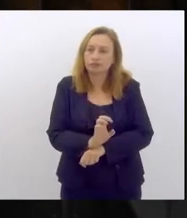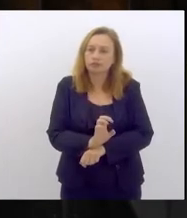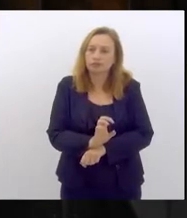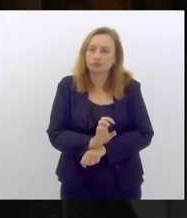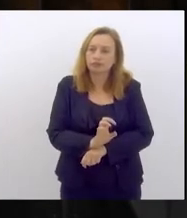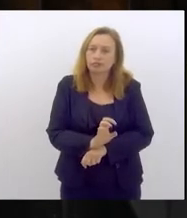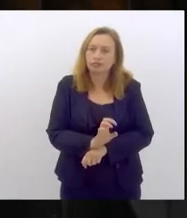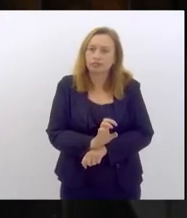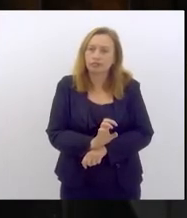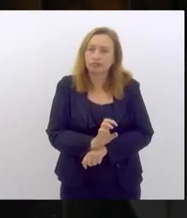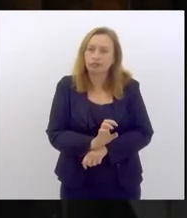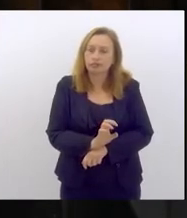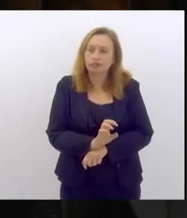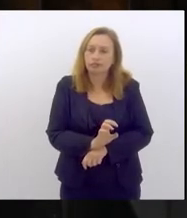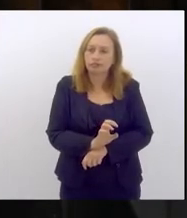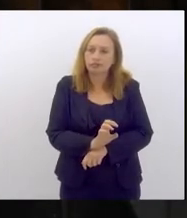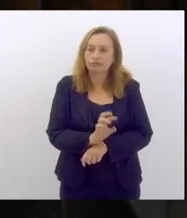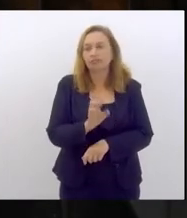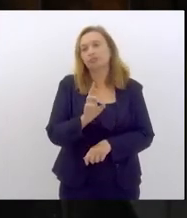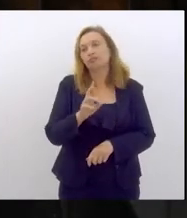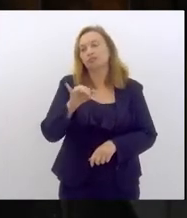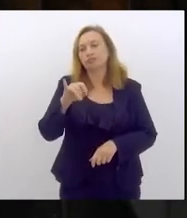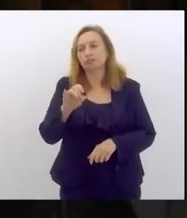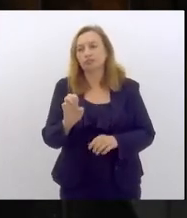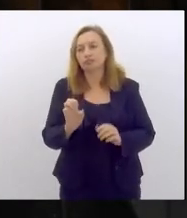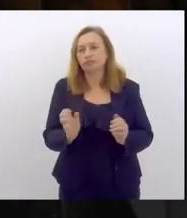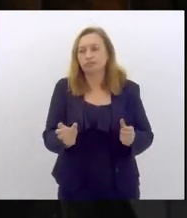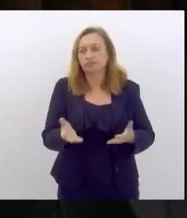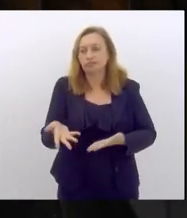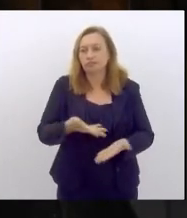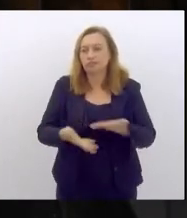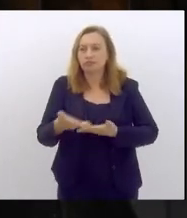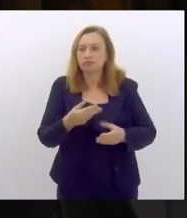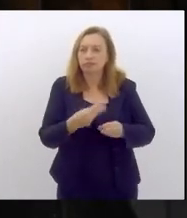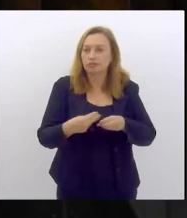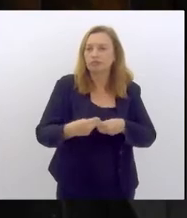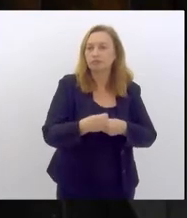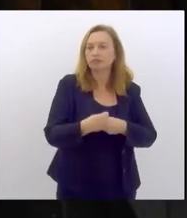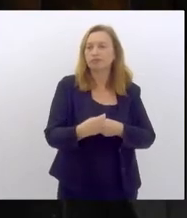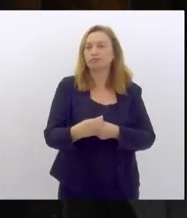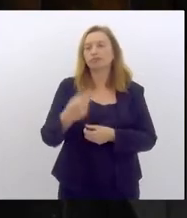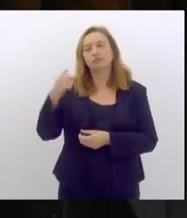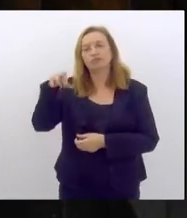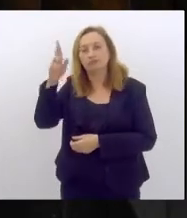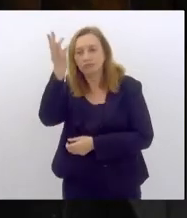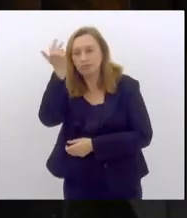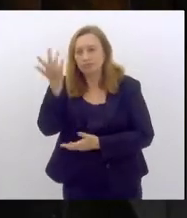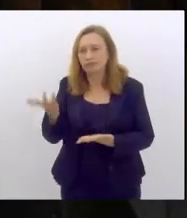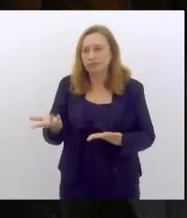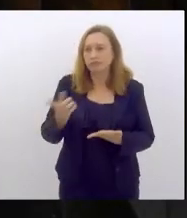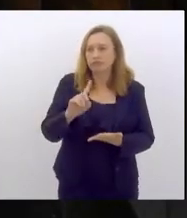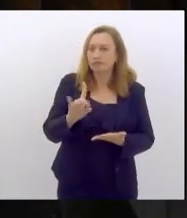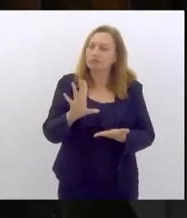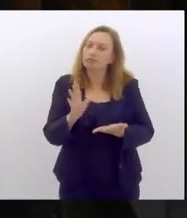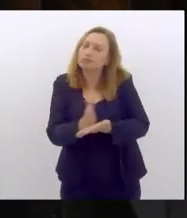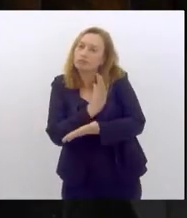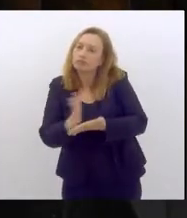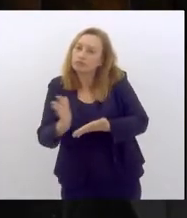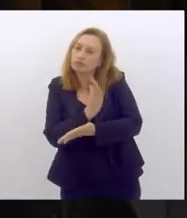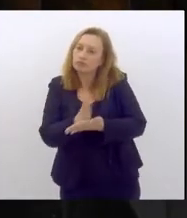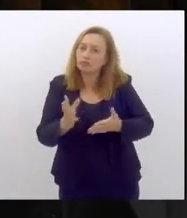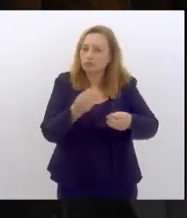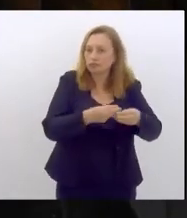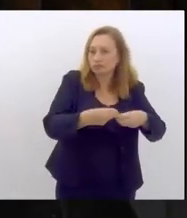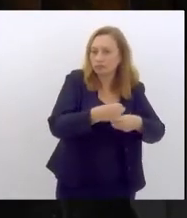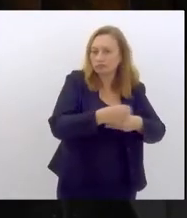pé e implementar um regime de colaboração entre os municípios. Que não basta, Leomar, a gente ter só alguns municípios performando tão bem e os